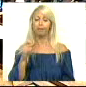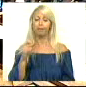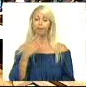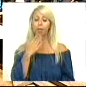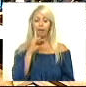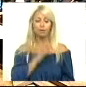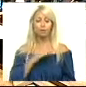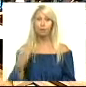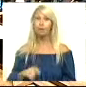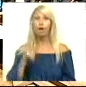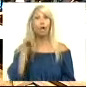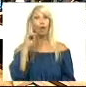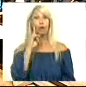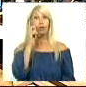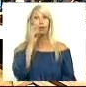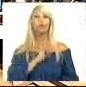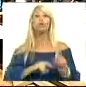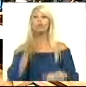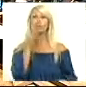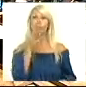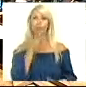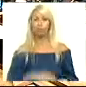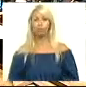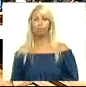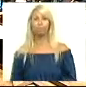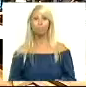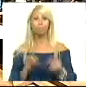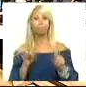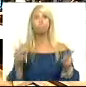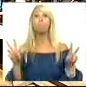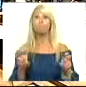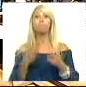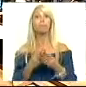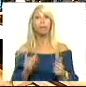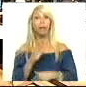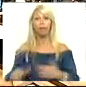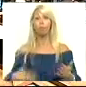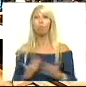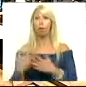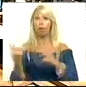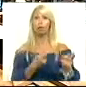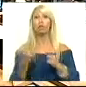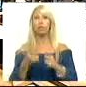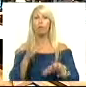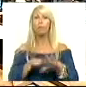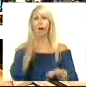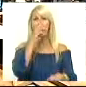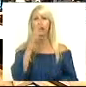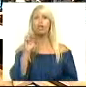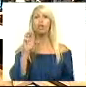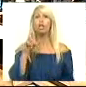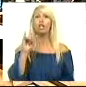Muito obrigada, Sra. Presidente, senhoras e senhores deputados. Sobre esta matéria e as propostas que estão em discussão sobre o gás de